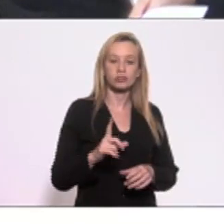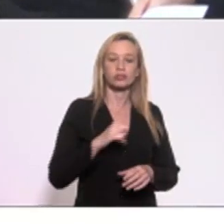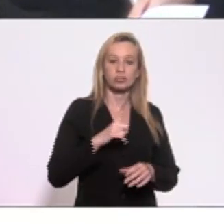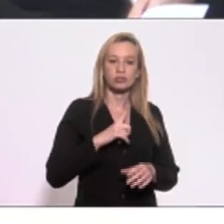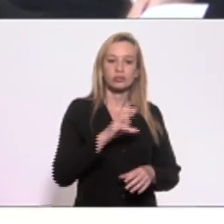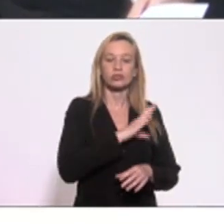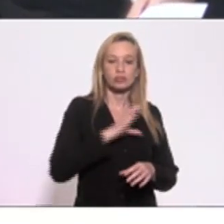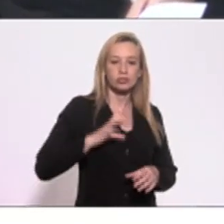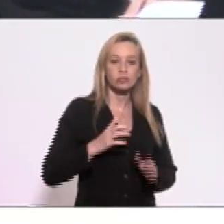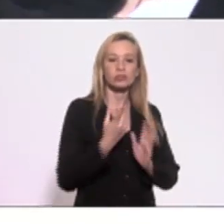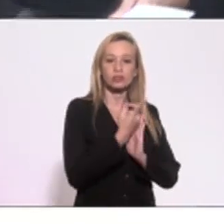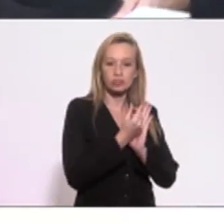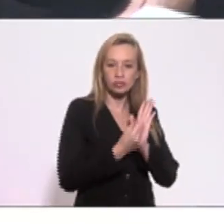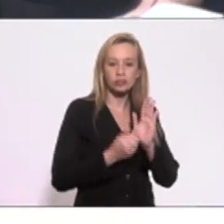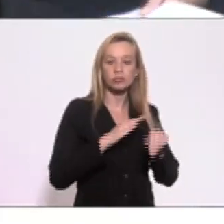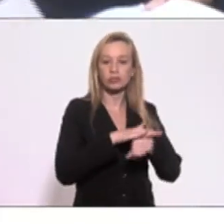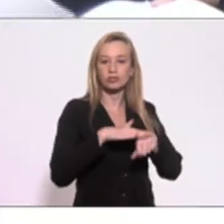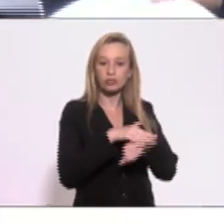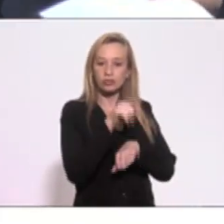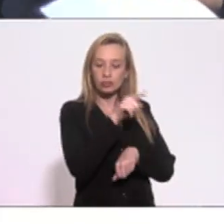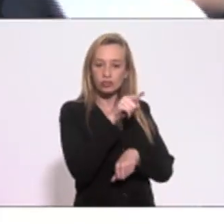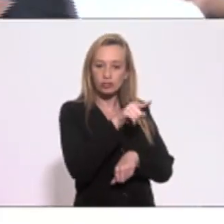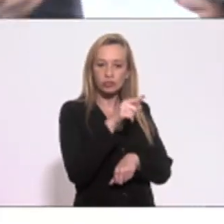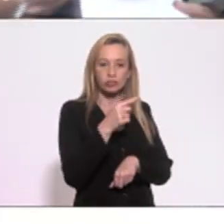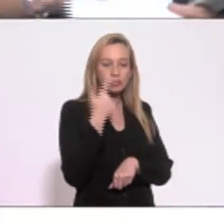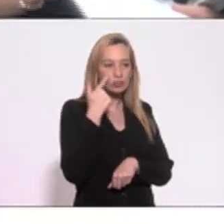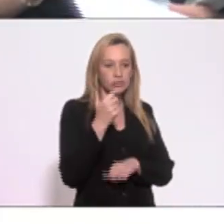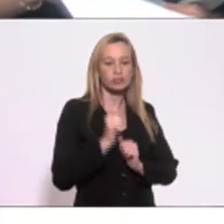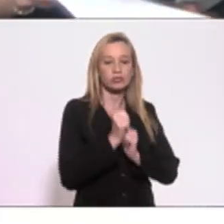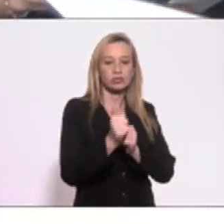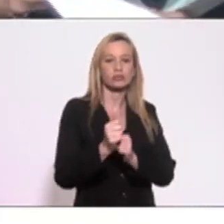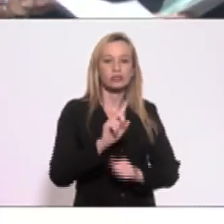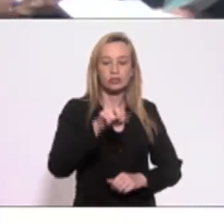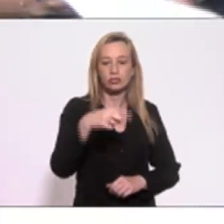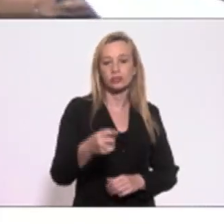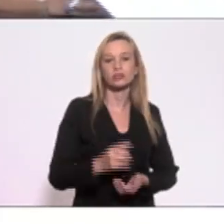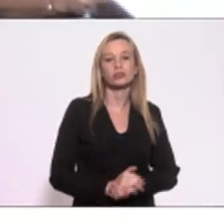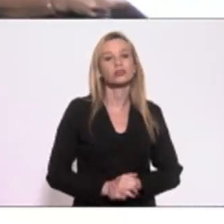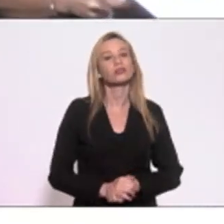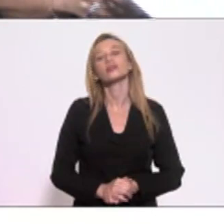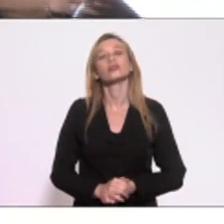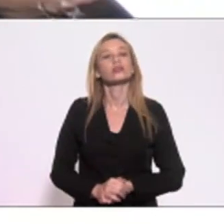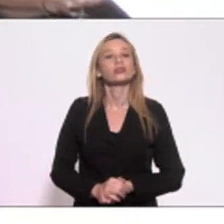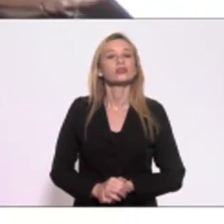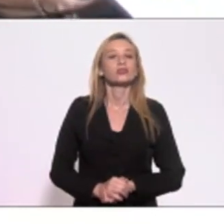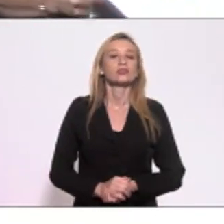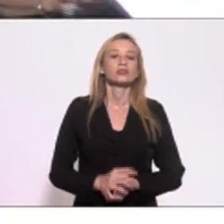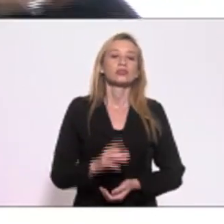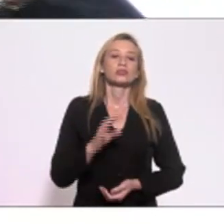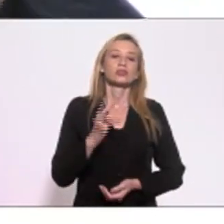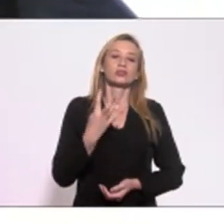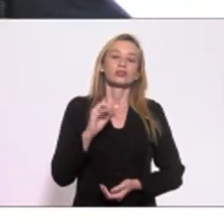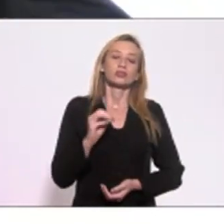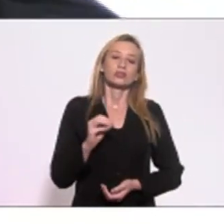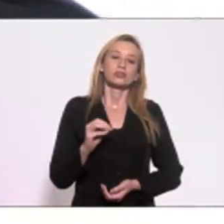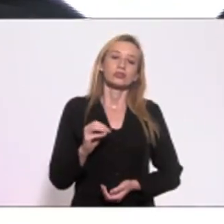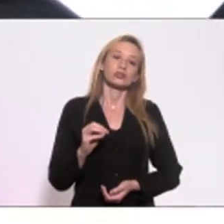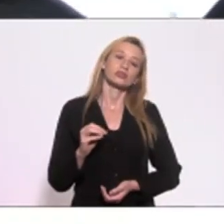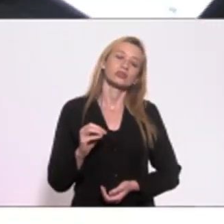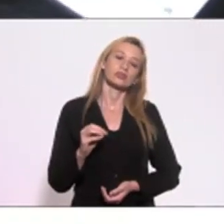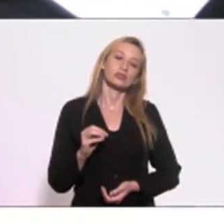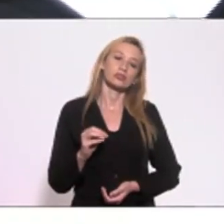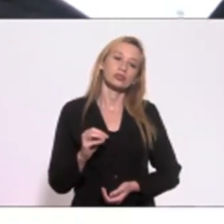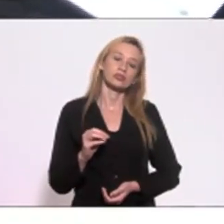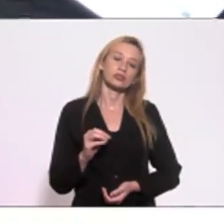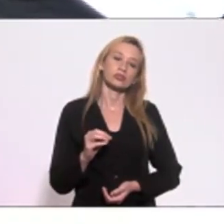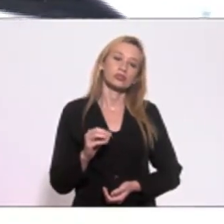Orçamento, deputado Rodrigo Amorim, conversa com ele. E vamos seguir. Comissão de Meio Ambiente, deputado Tiago Pampolha. Deputado Tiago Pampolha.